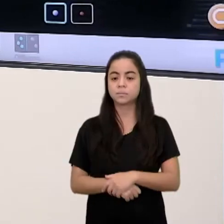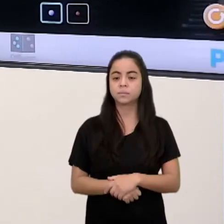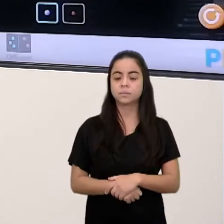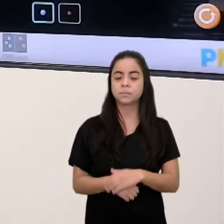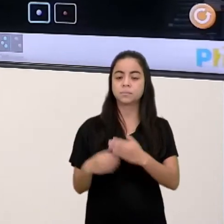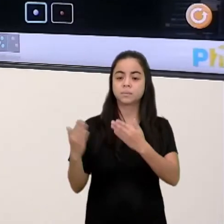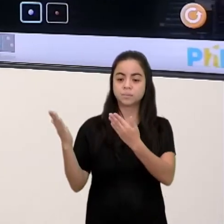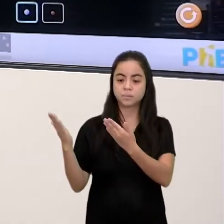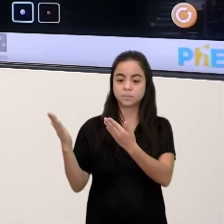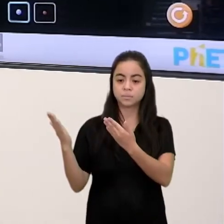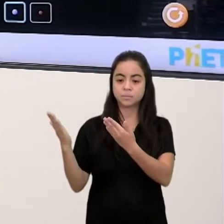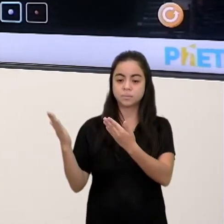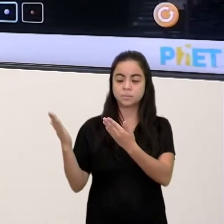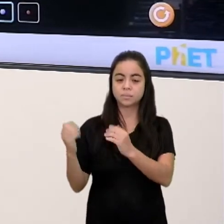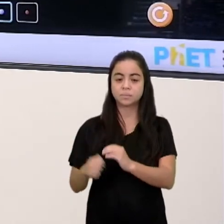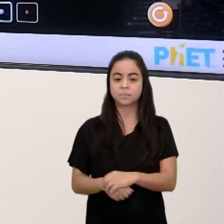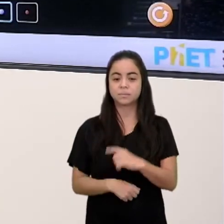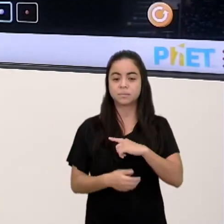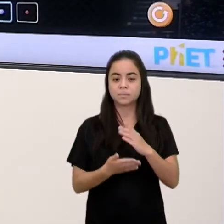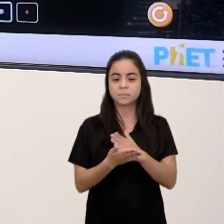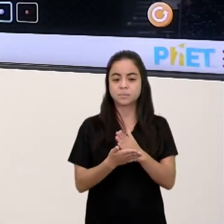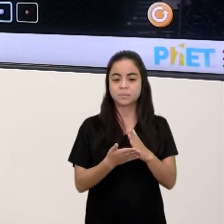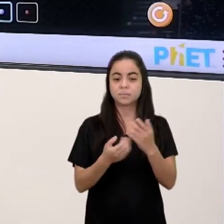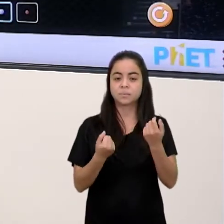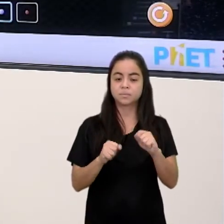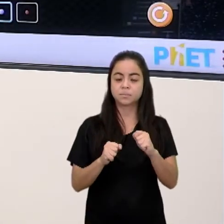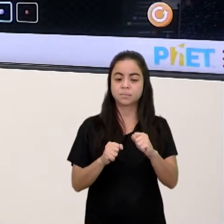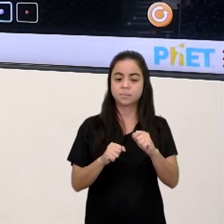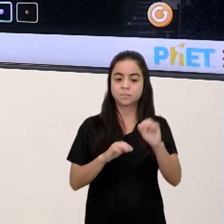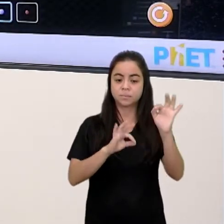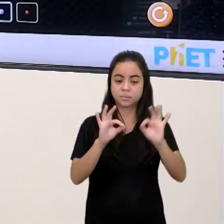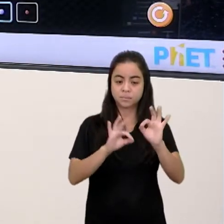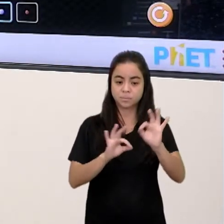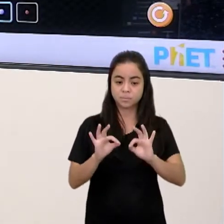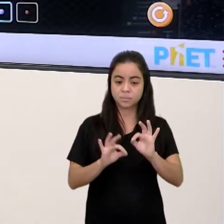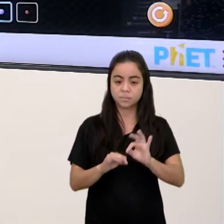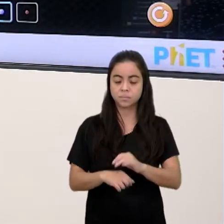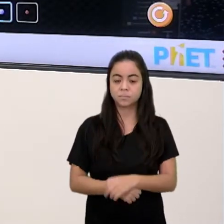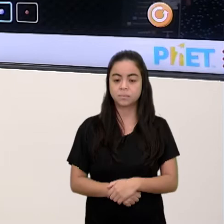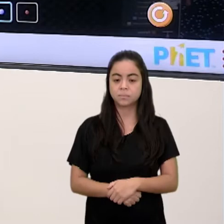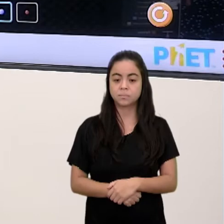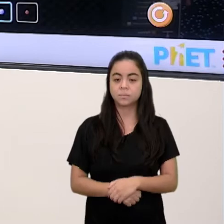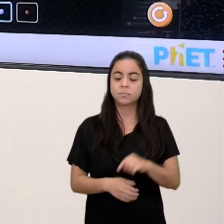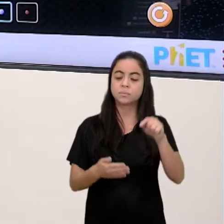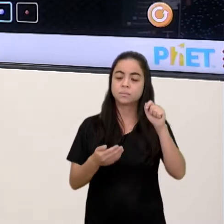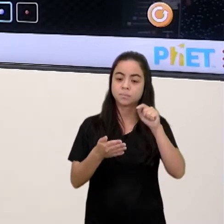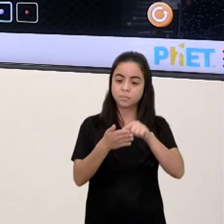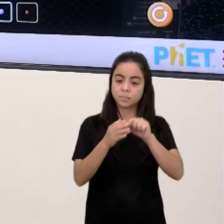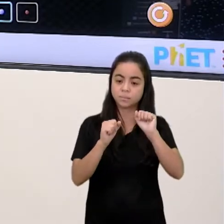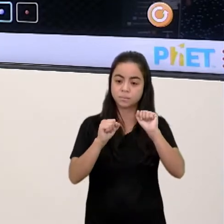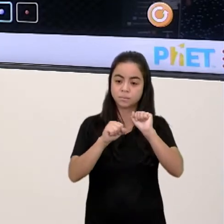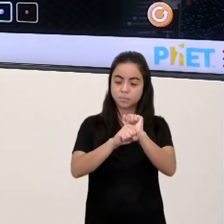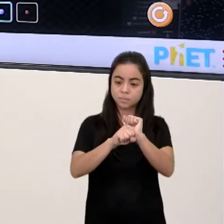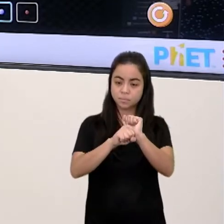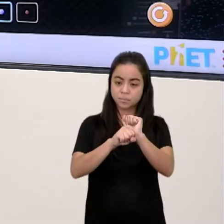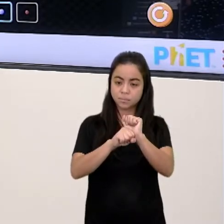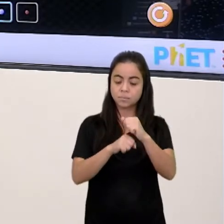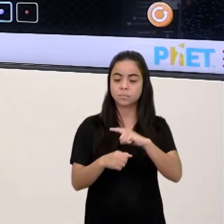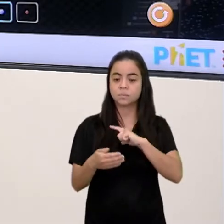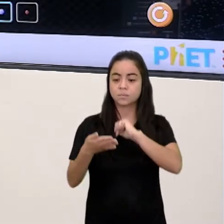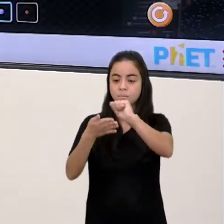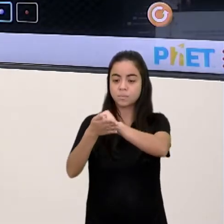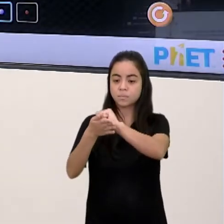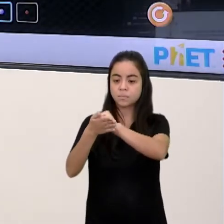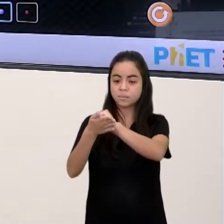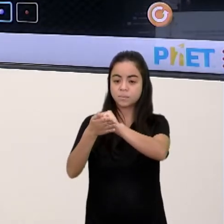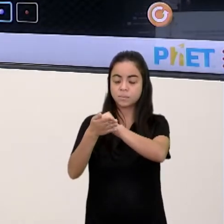aqui nós temos algumas coisas que vocês podem mexer, tá certo? Então, aqui você pode dar pausa. Aqui, ó, tem uma borrachinha, não sei se você